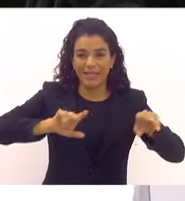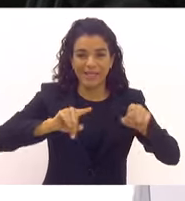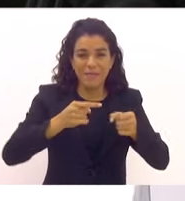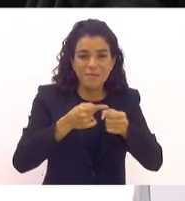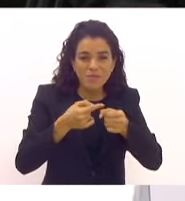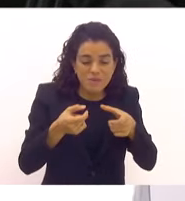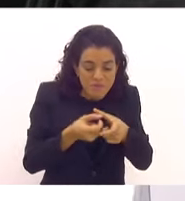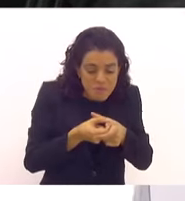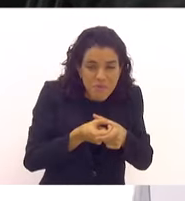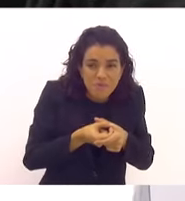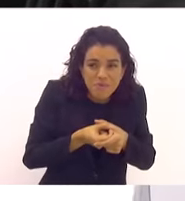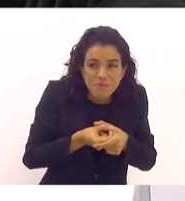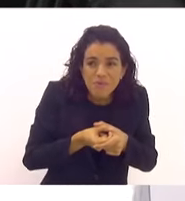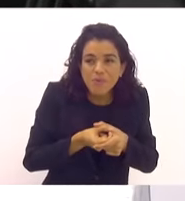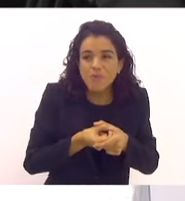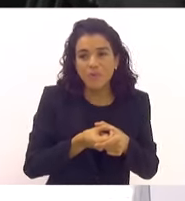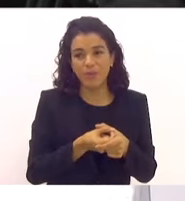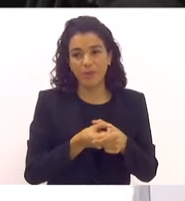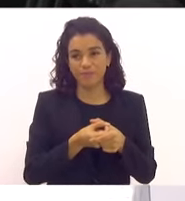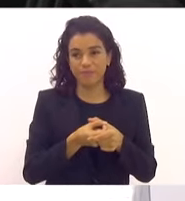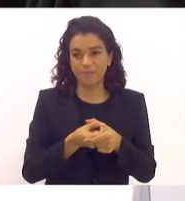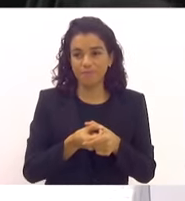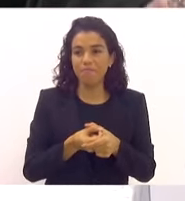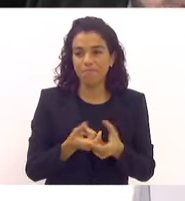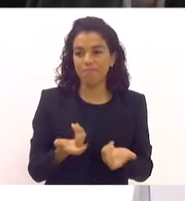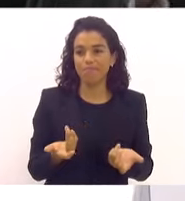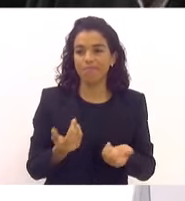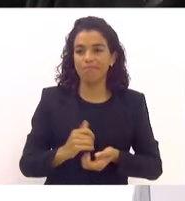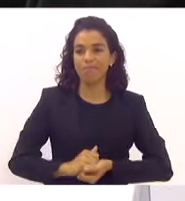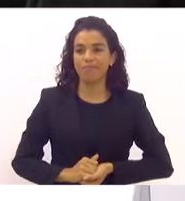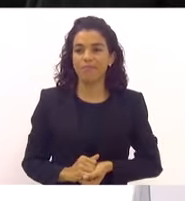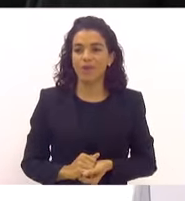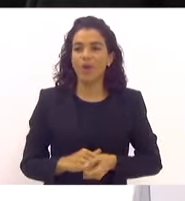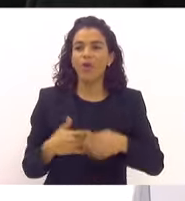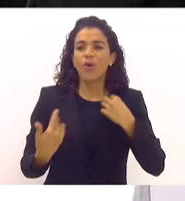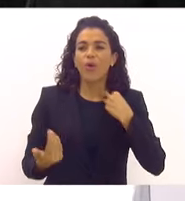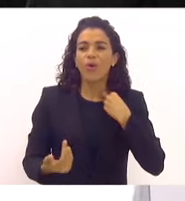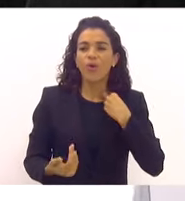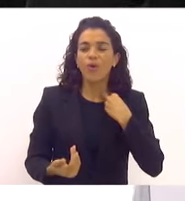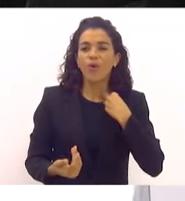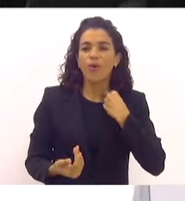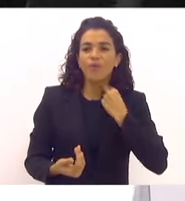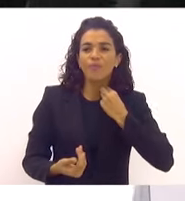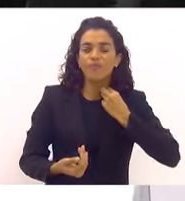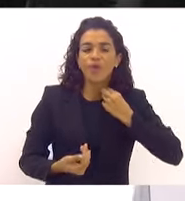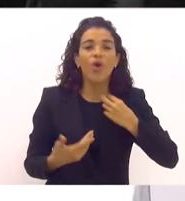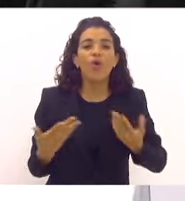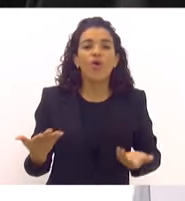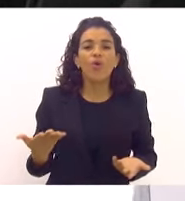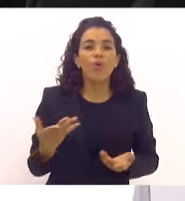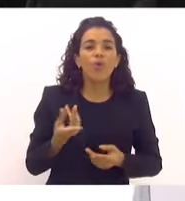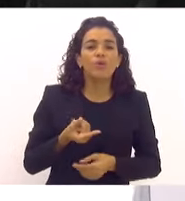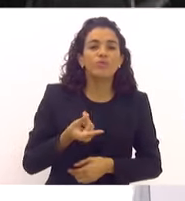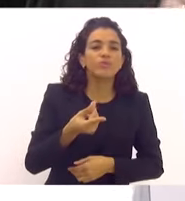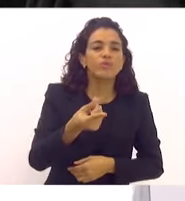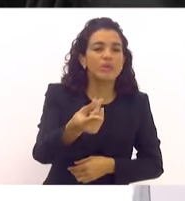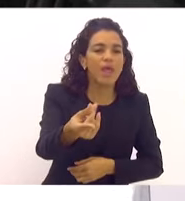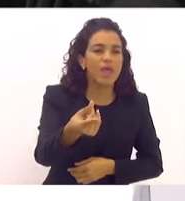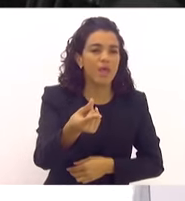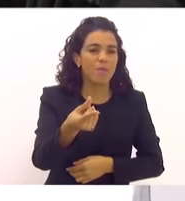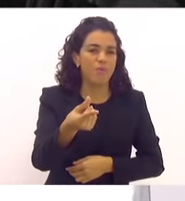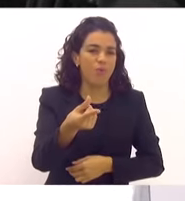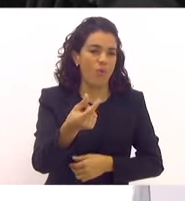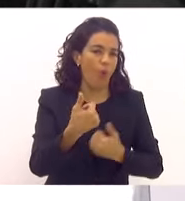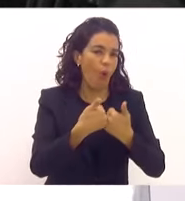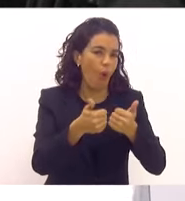presidente? Se eu falar aqui, né, mas qual é... a vida útil de um ônibus, em